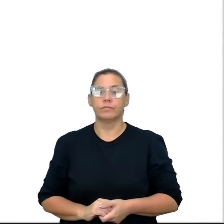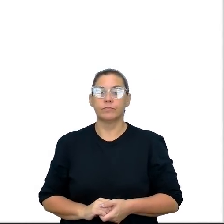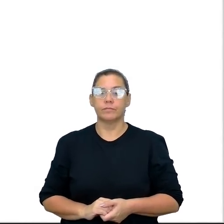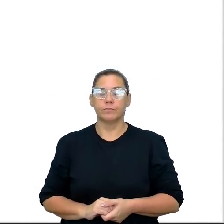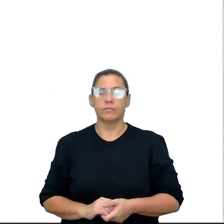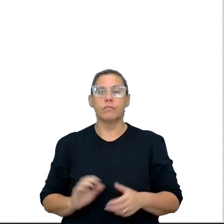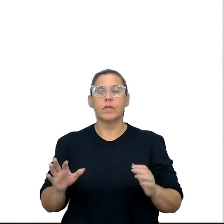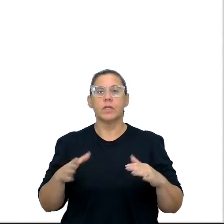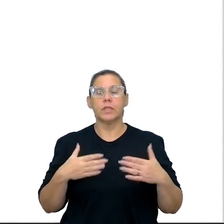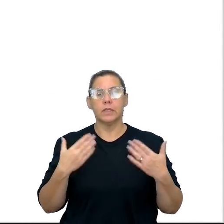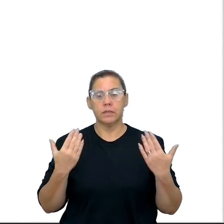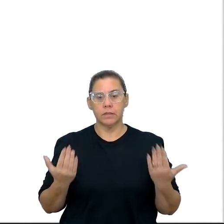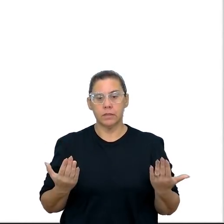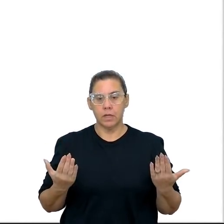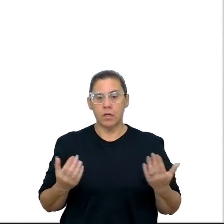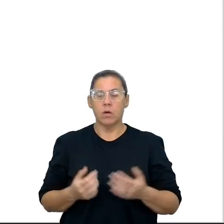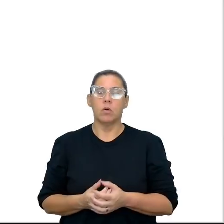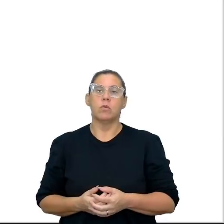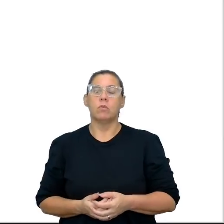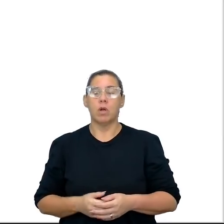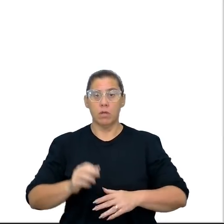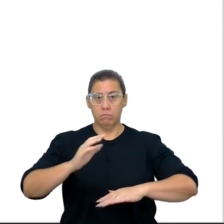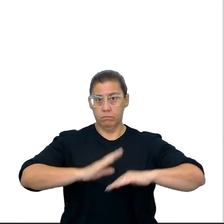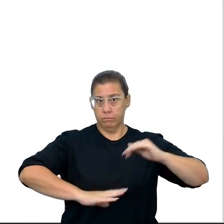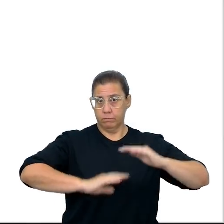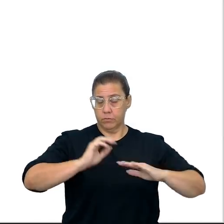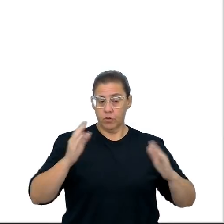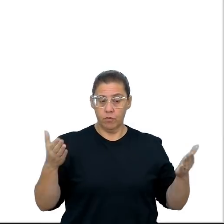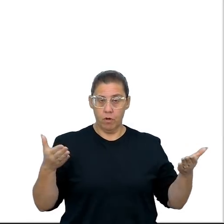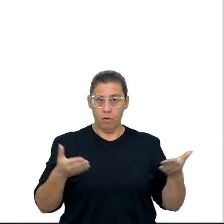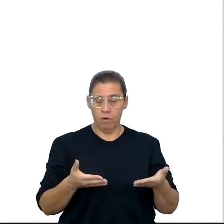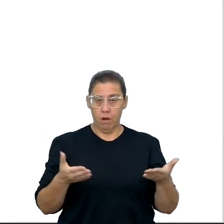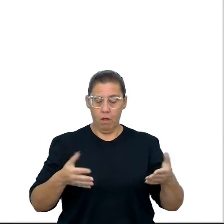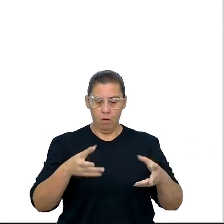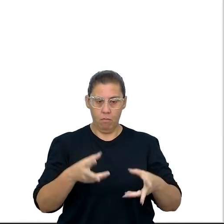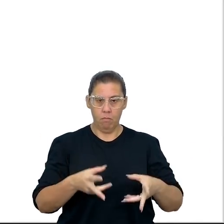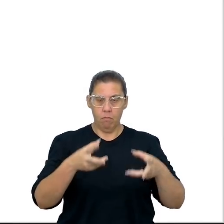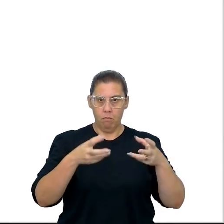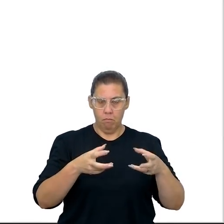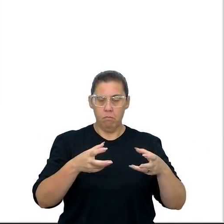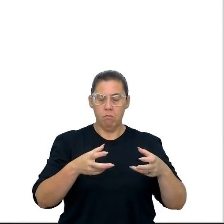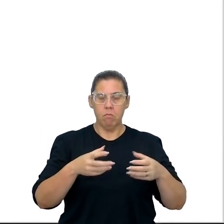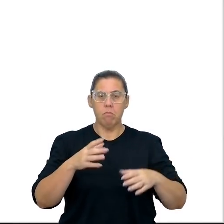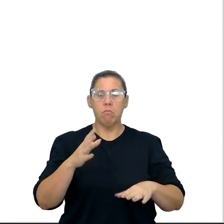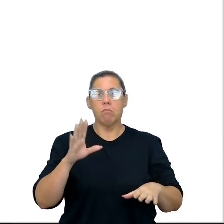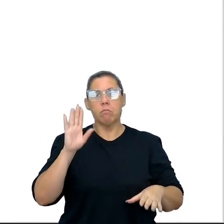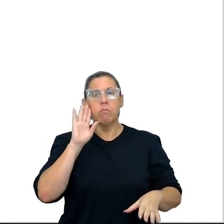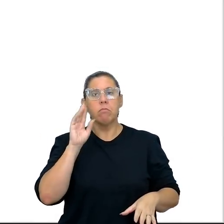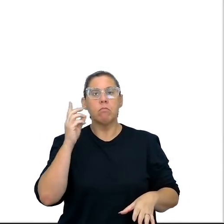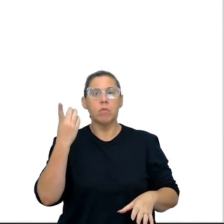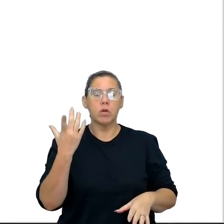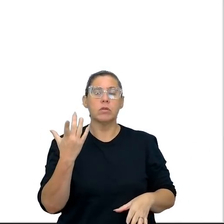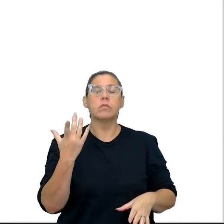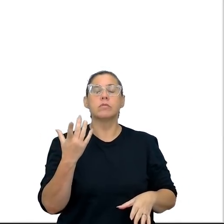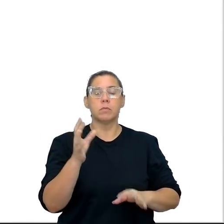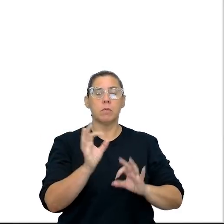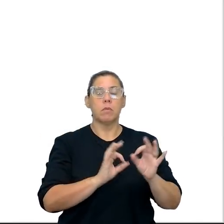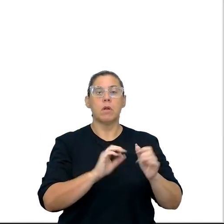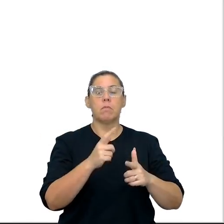carinho, tá? Então, a habilidade que a gente vai olhar para ela hoje é resolver e elaborar problemas com números